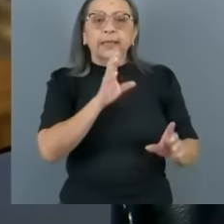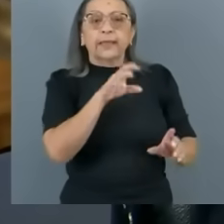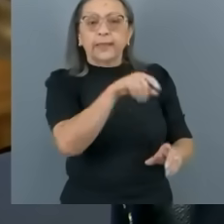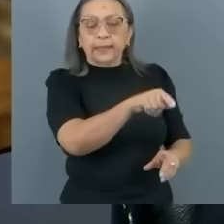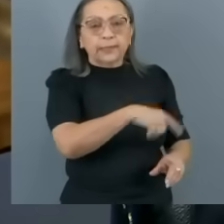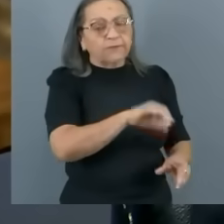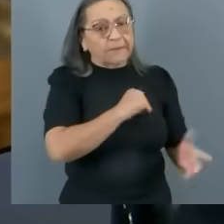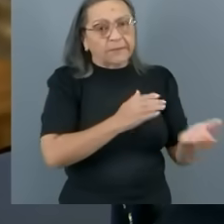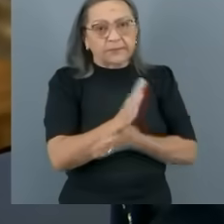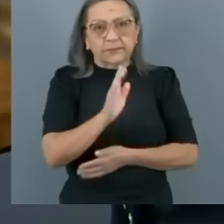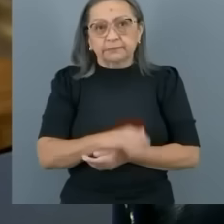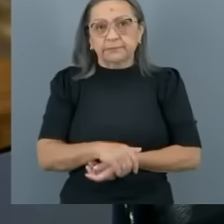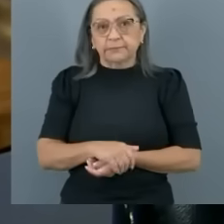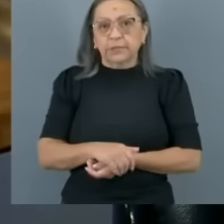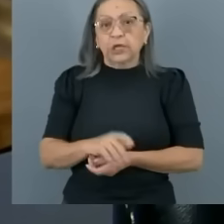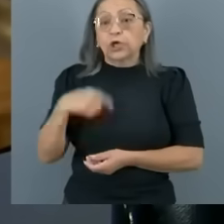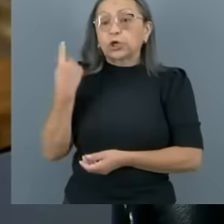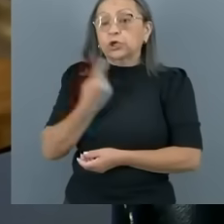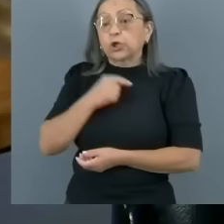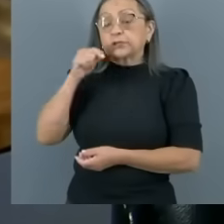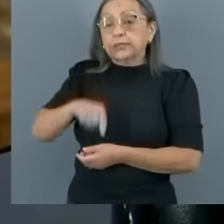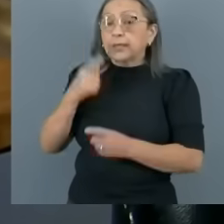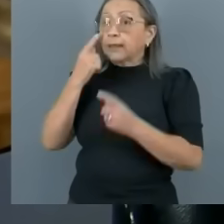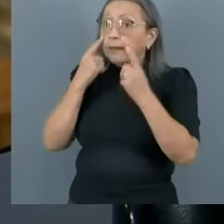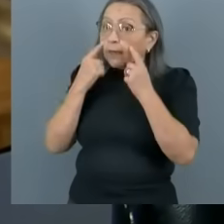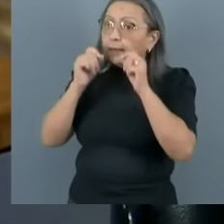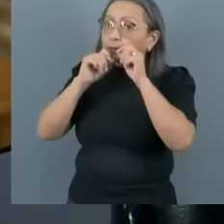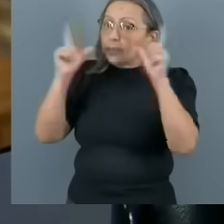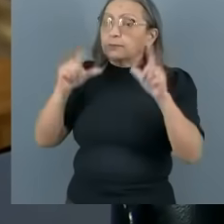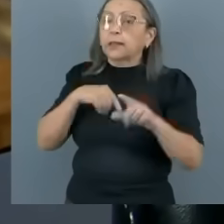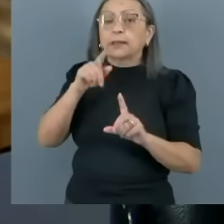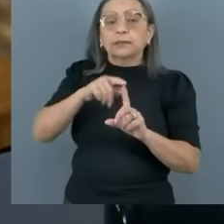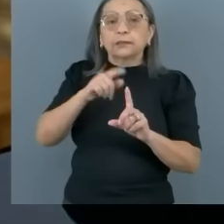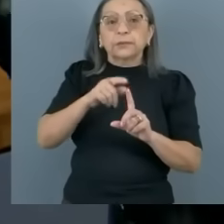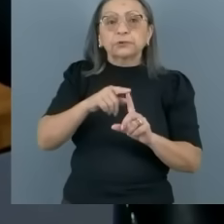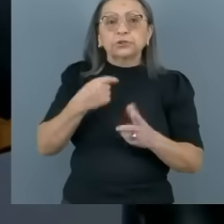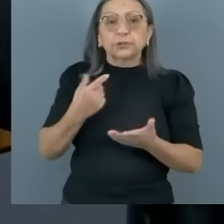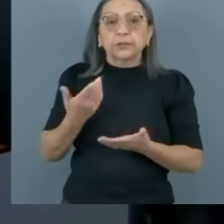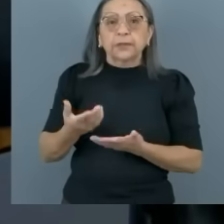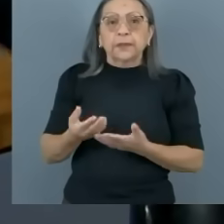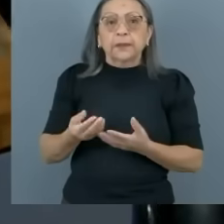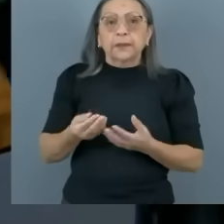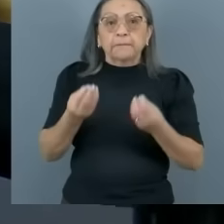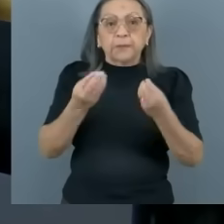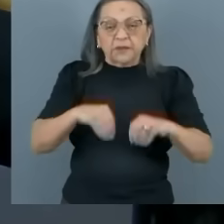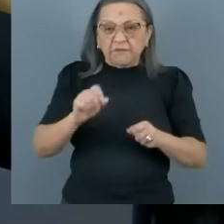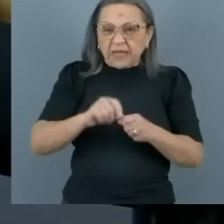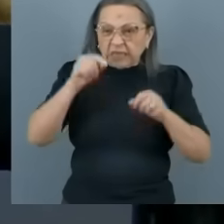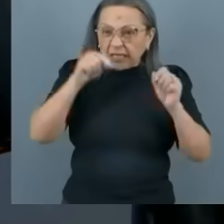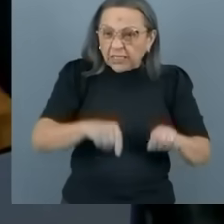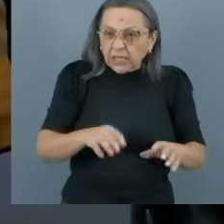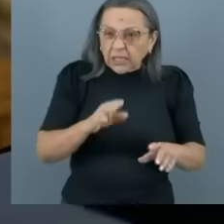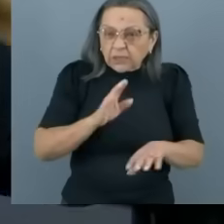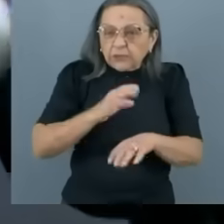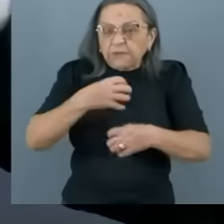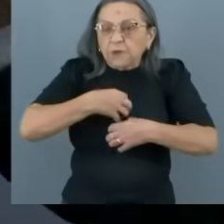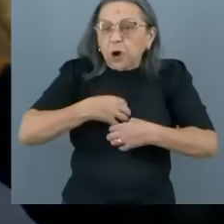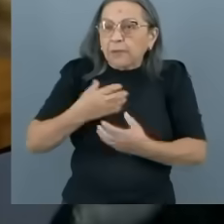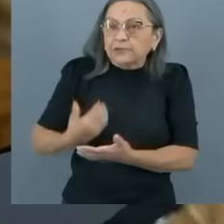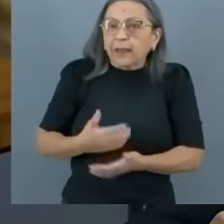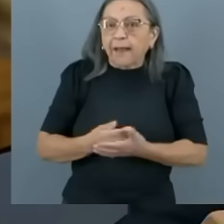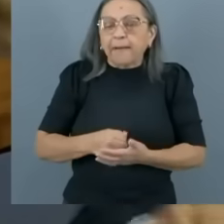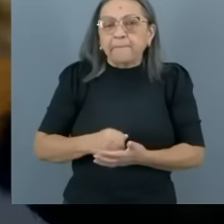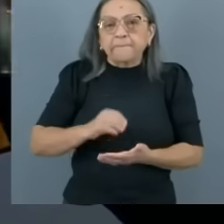senhor presidente. Pois não, senhor. Nós estamos aqui atentos. E esse tipo de qualificação que é feita aqui de forma reiterada para desviar a